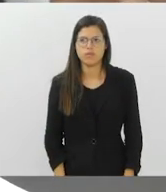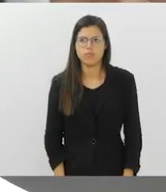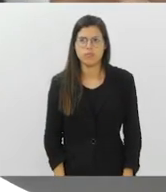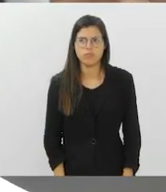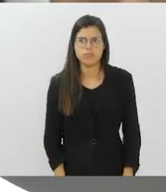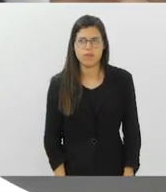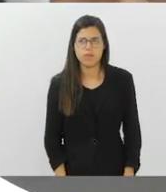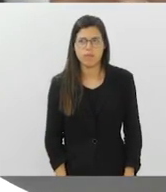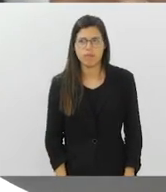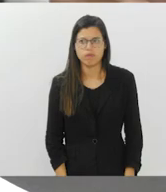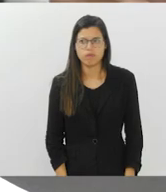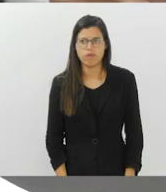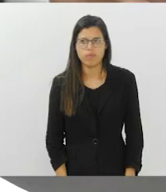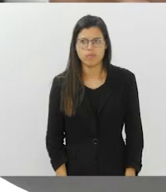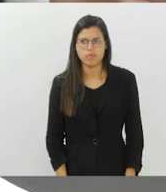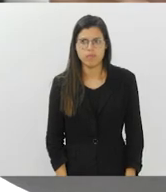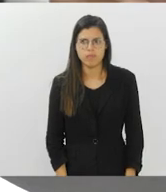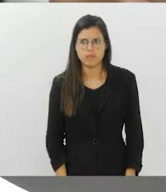Microfone dela, por favor.